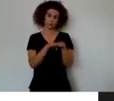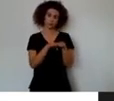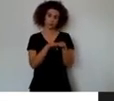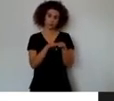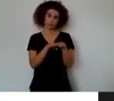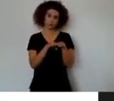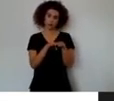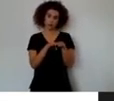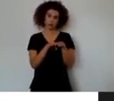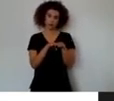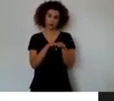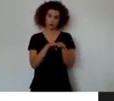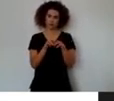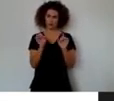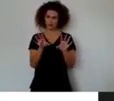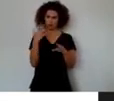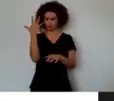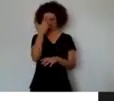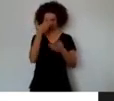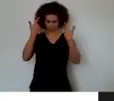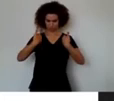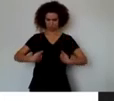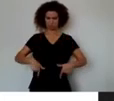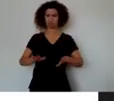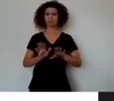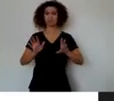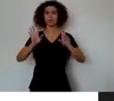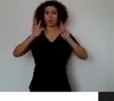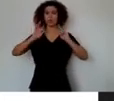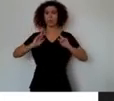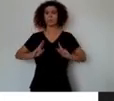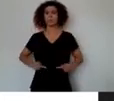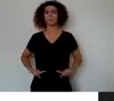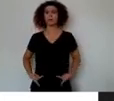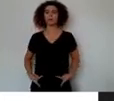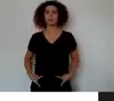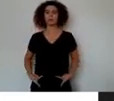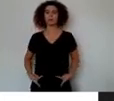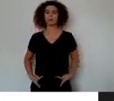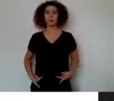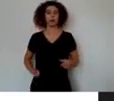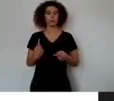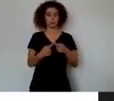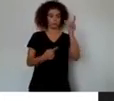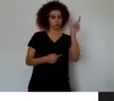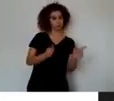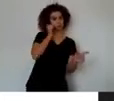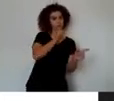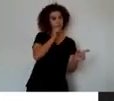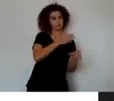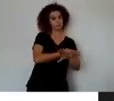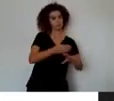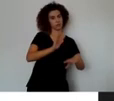né? Então, assim, não é simplesmente eu estou com uma pessoa que é bonita, eu estou com uma pessoa que é mais humana, que é um padrão de